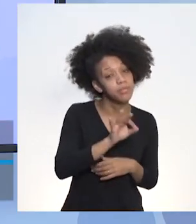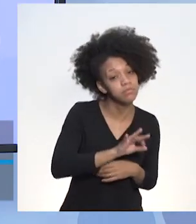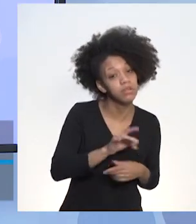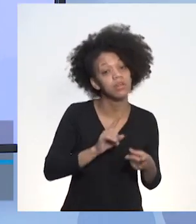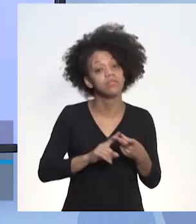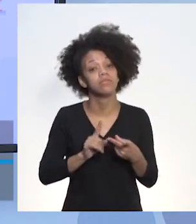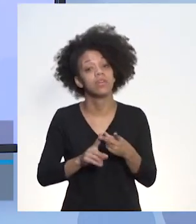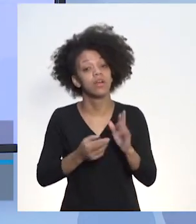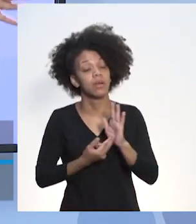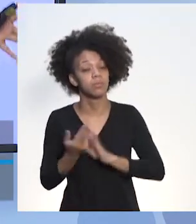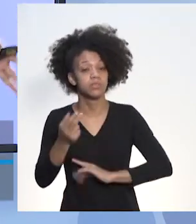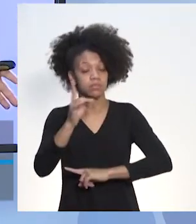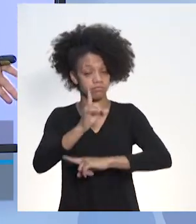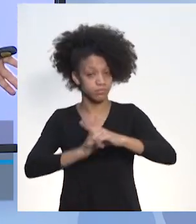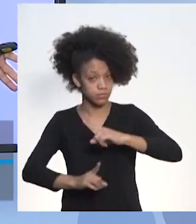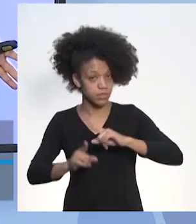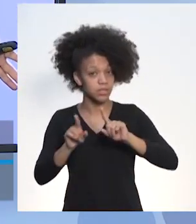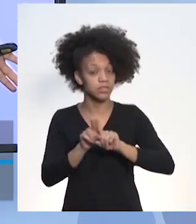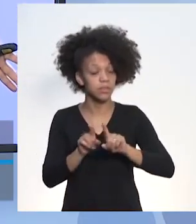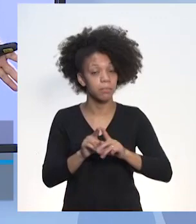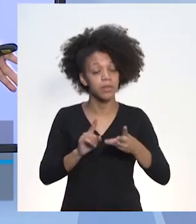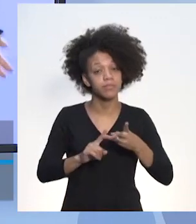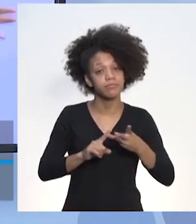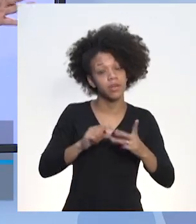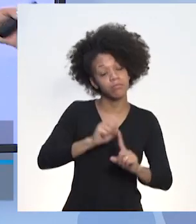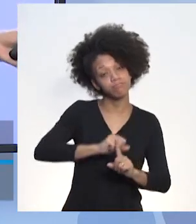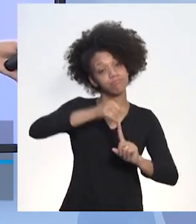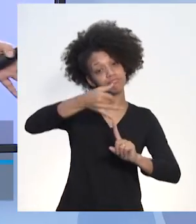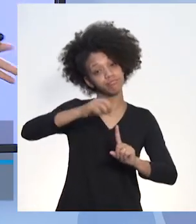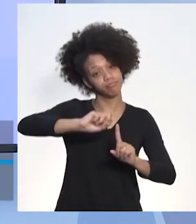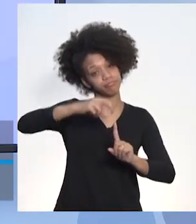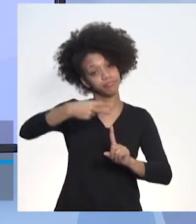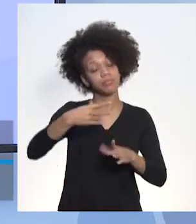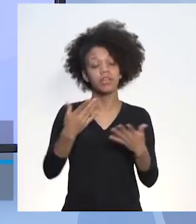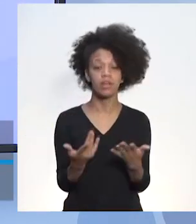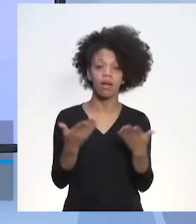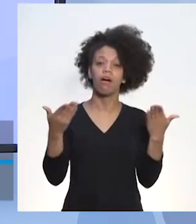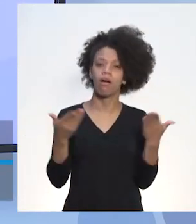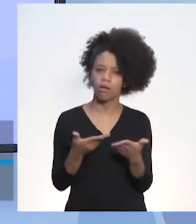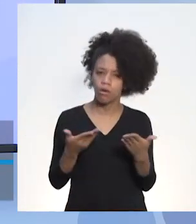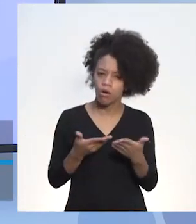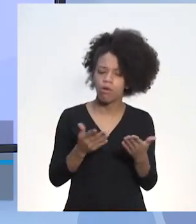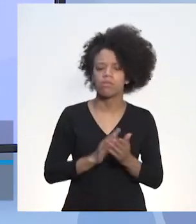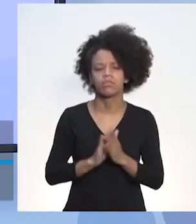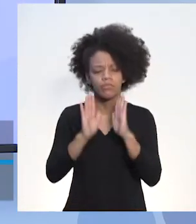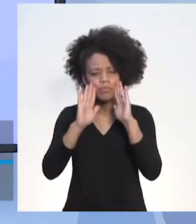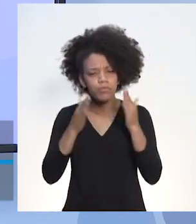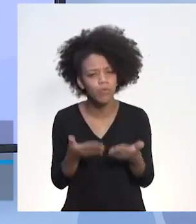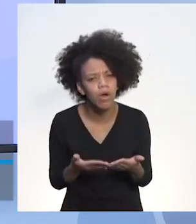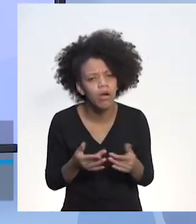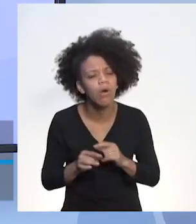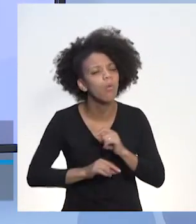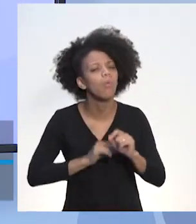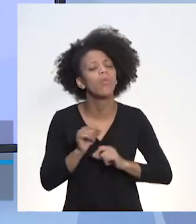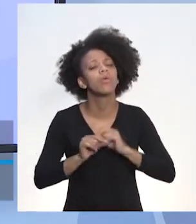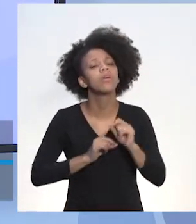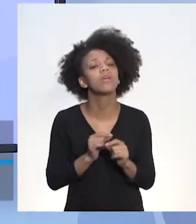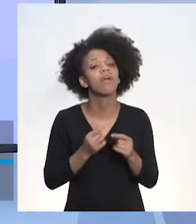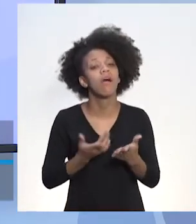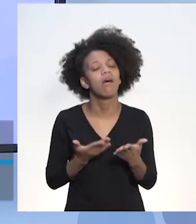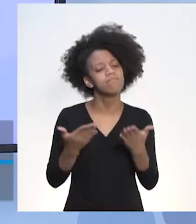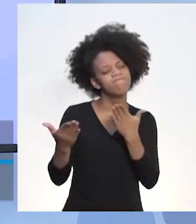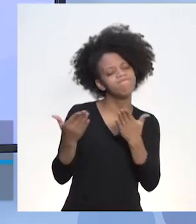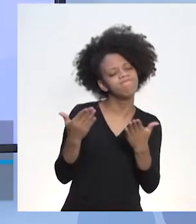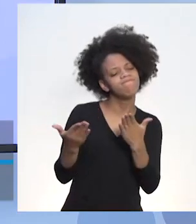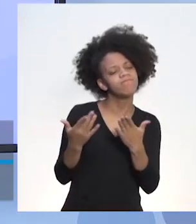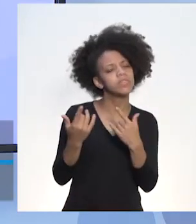a representação fracionária e a representação decimal. Agora, nós vamos para esse lado da probabilidade, entender o